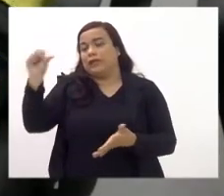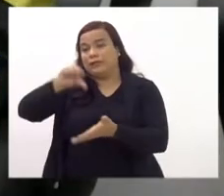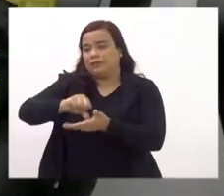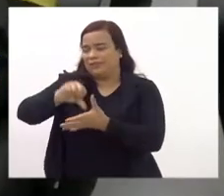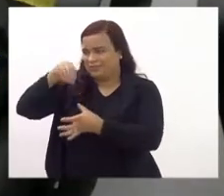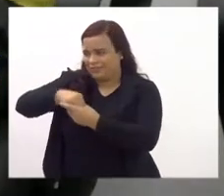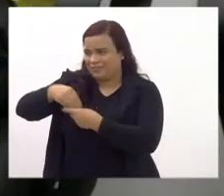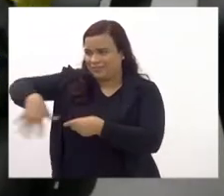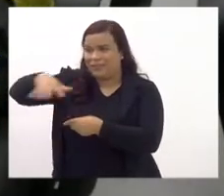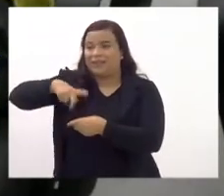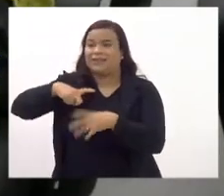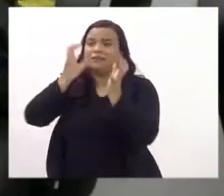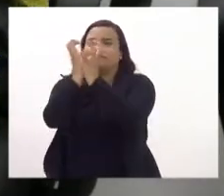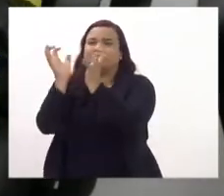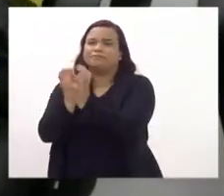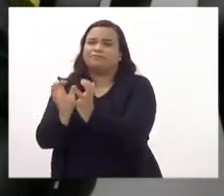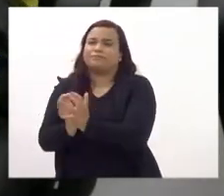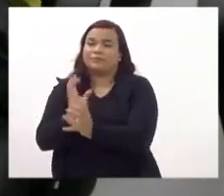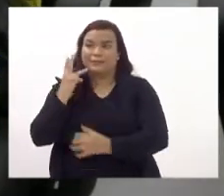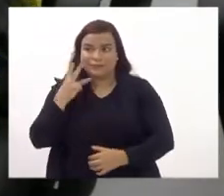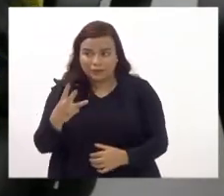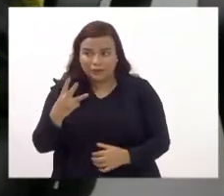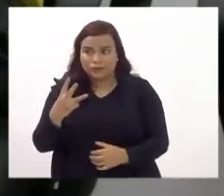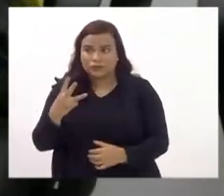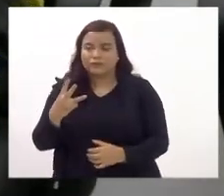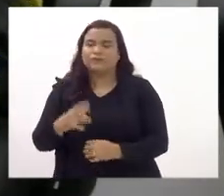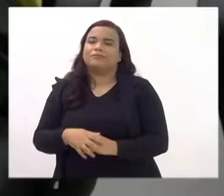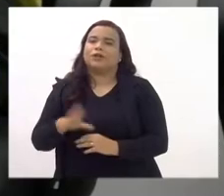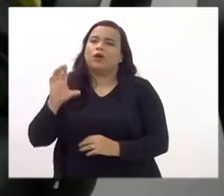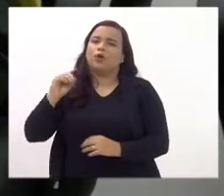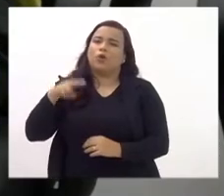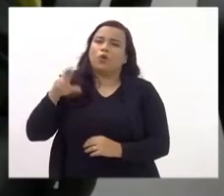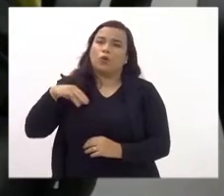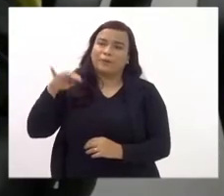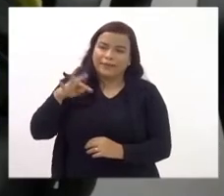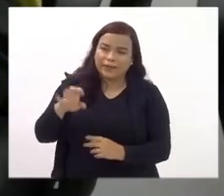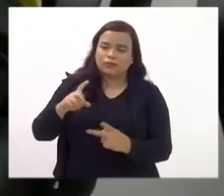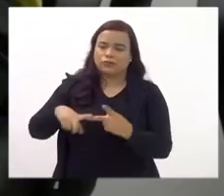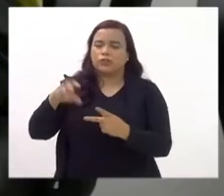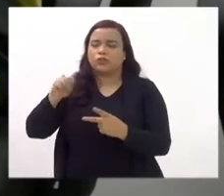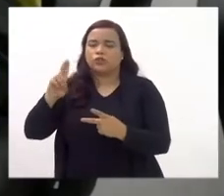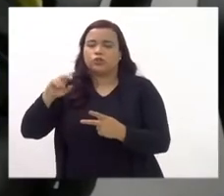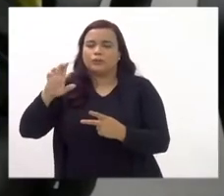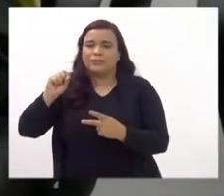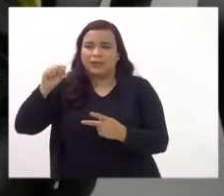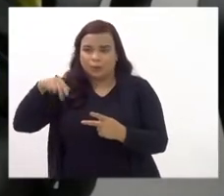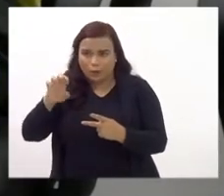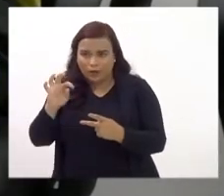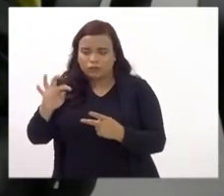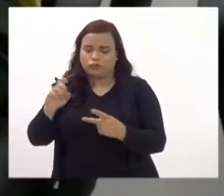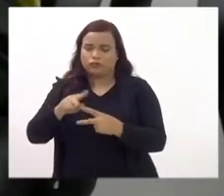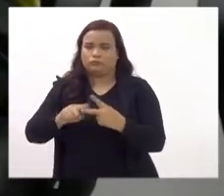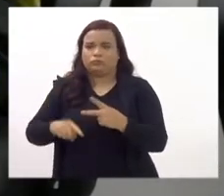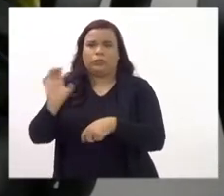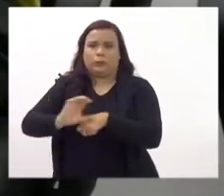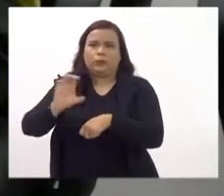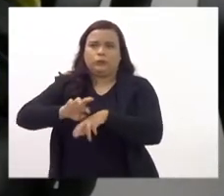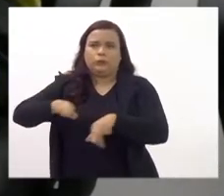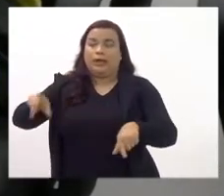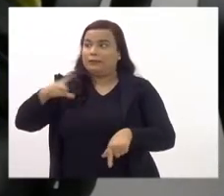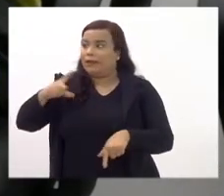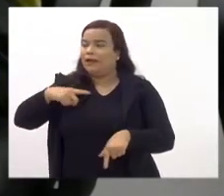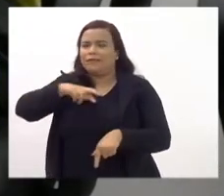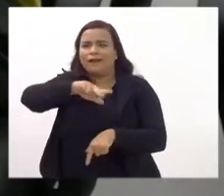tem 3 turmas do curso concomitante e do curso subsequente. Esse não é um único caso, são vários. Não é um pequeno caso